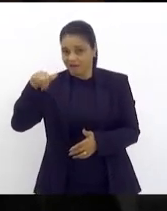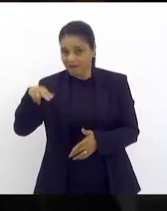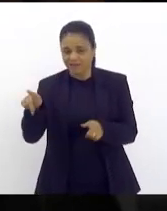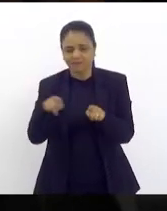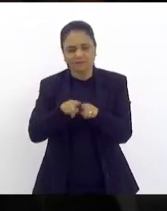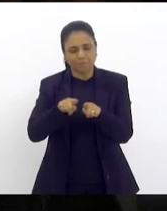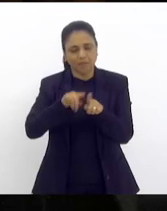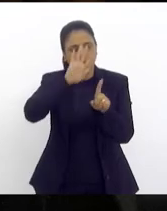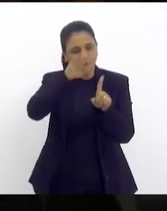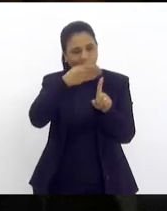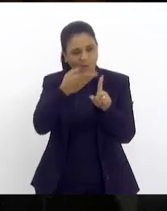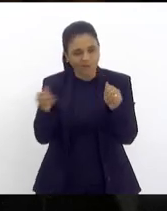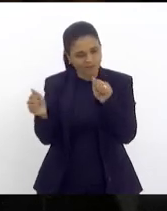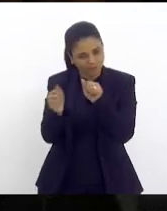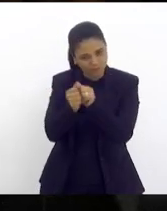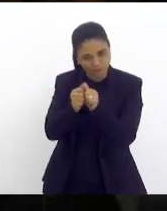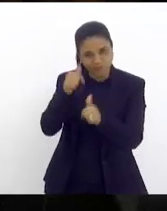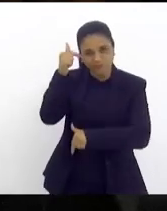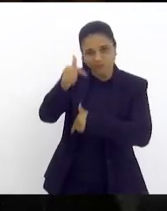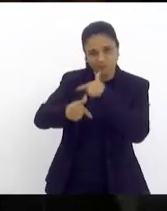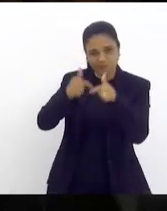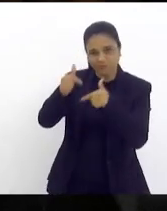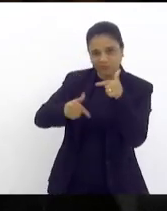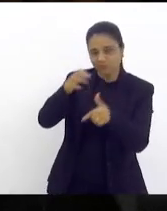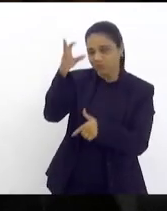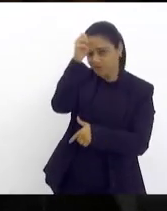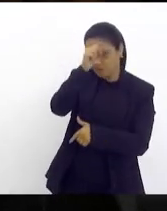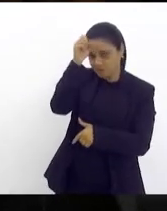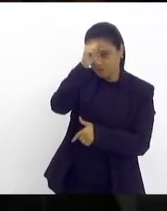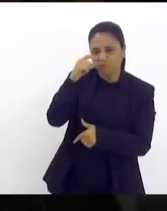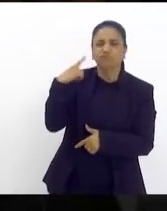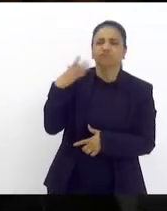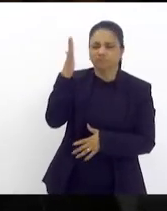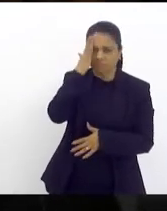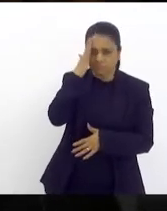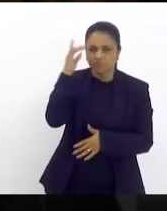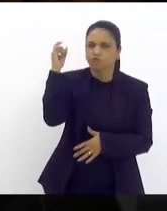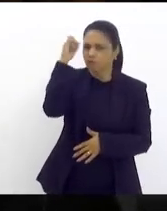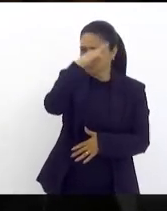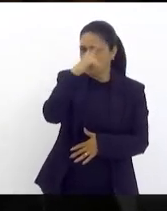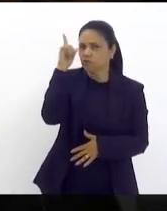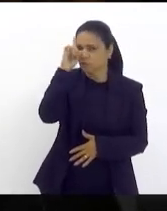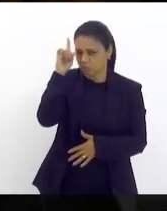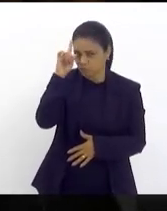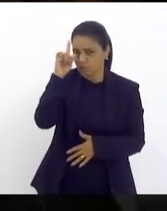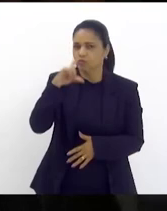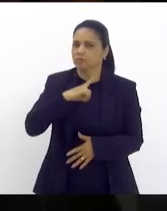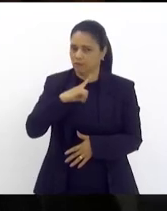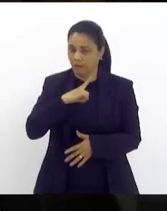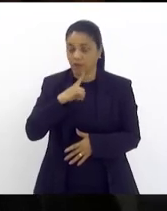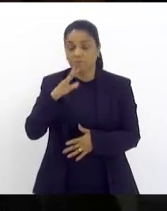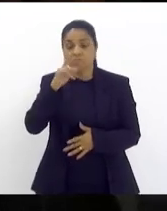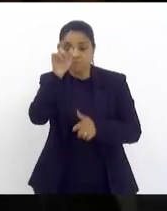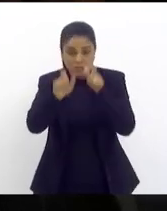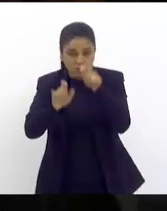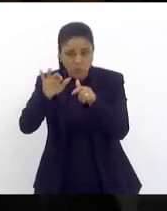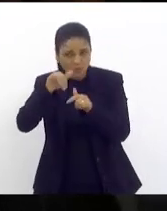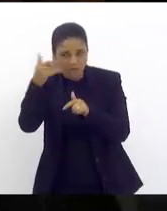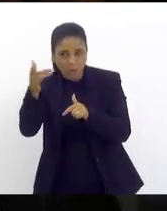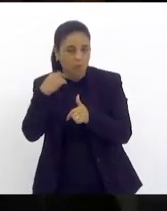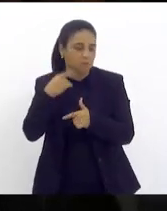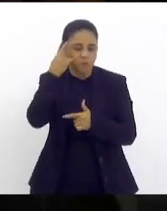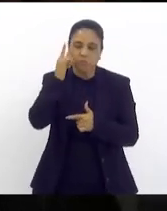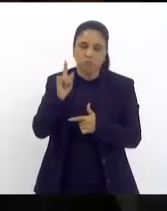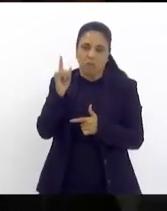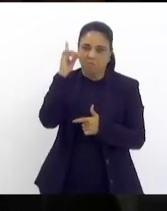aprendendo muito. Como ele falou, nós sabemos da dificuldade do dia a dia. As pessoas estão de fora, acham que é muito fácil, mas só quem está com a caneta na